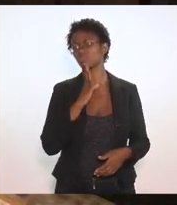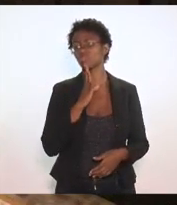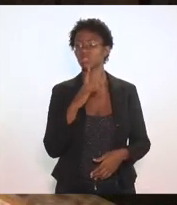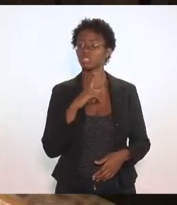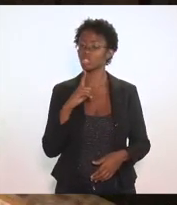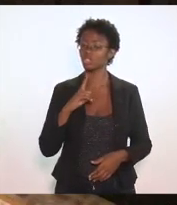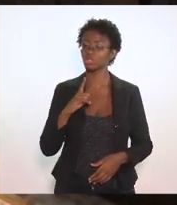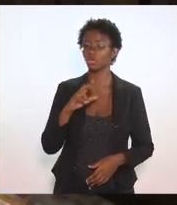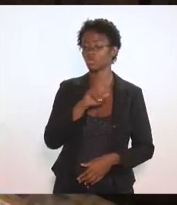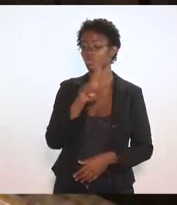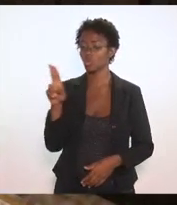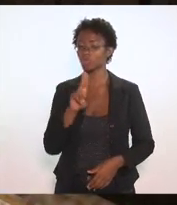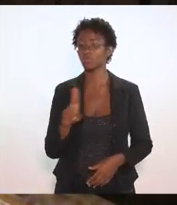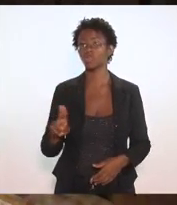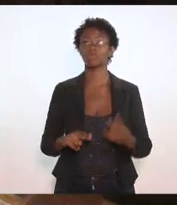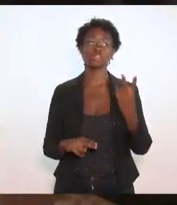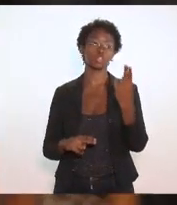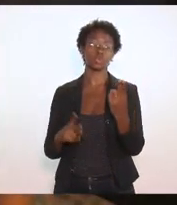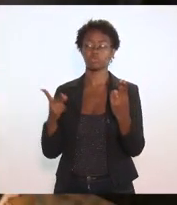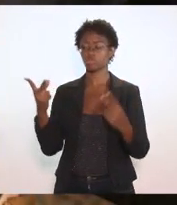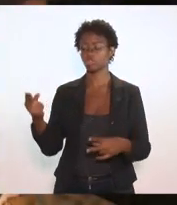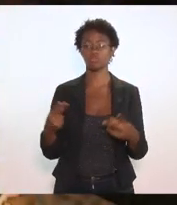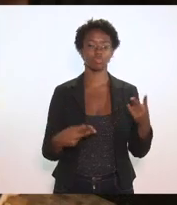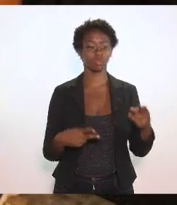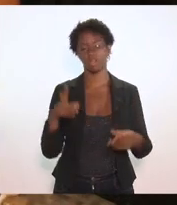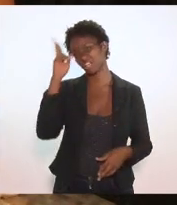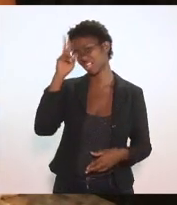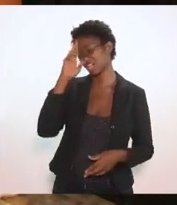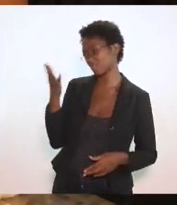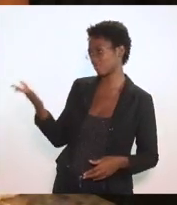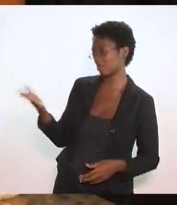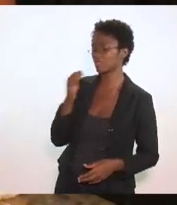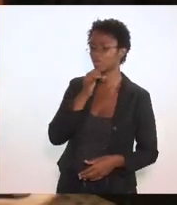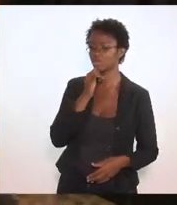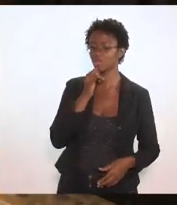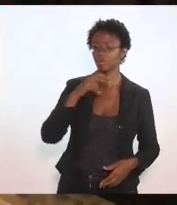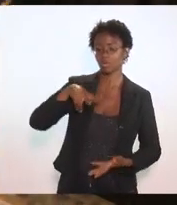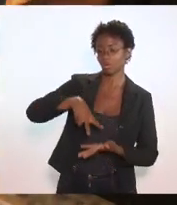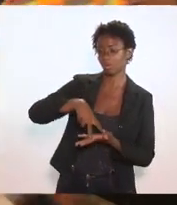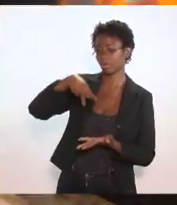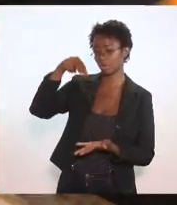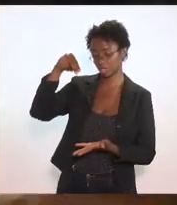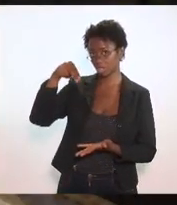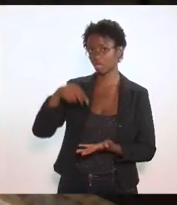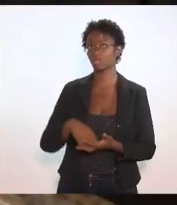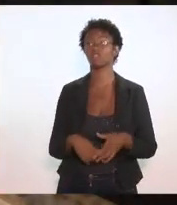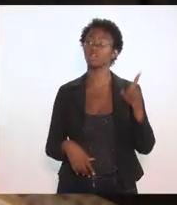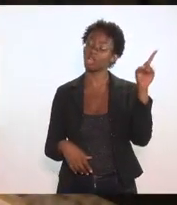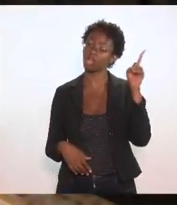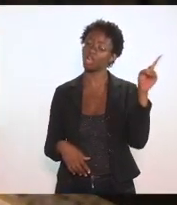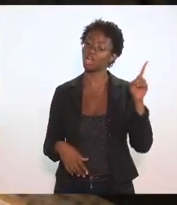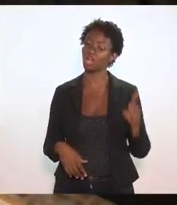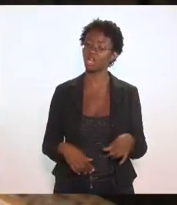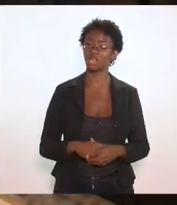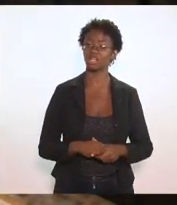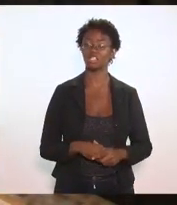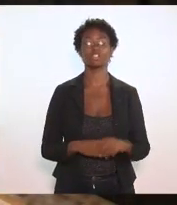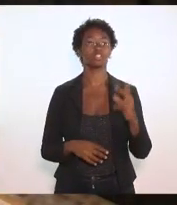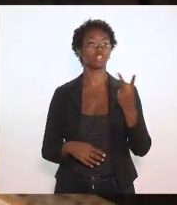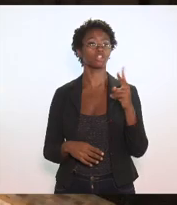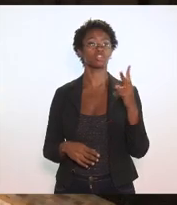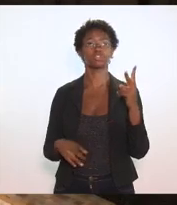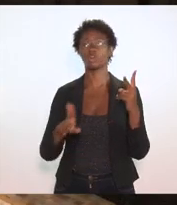que têm nomenclatura dupla. Né? Eu lembrei até que a Marta, que, por exemplo, em Paris, Charles de Gaulle, a estação, é Charles de Gaulle é toalha, tem